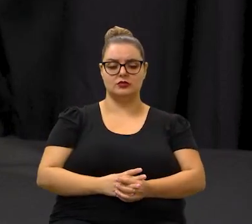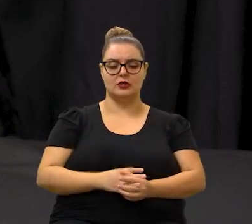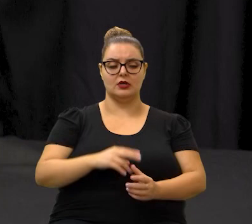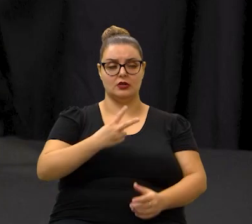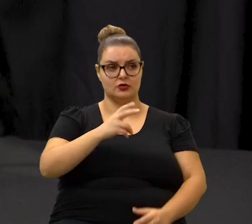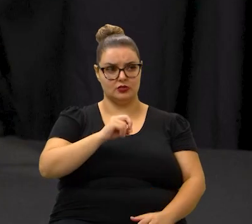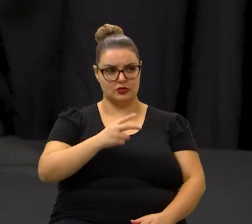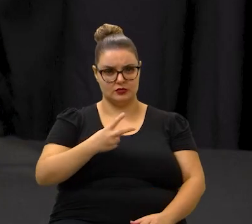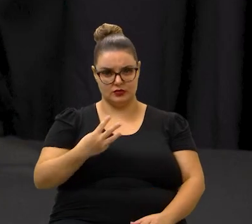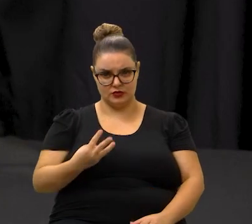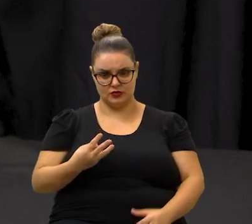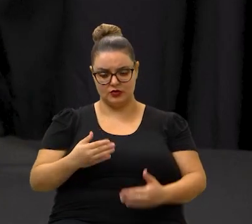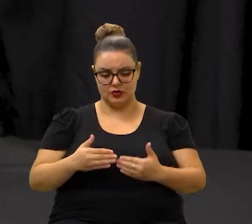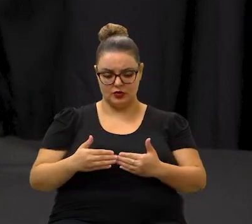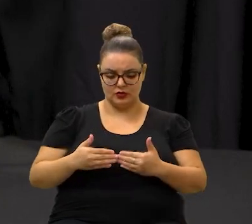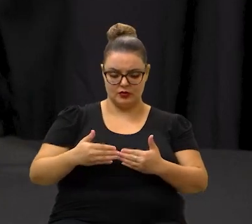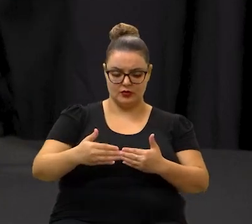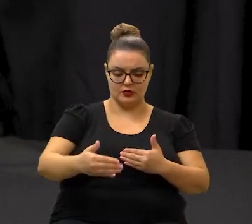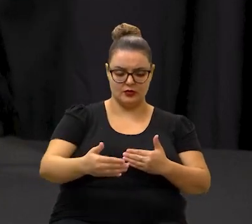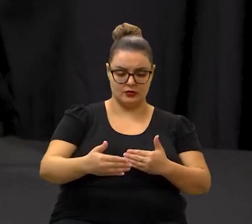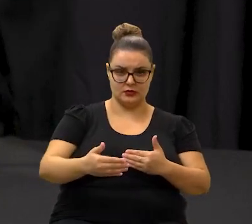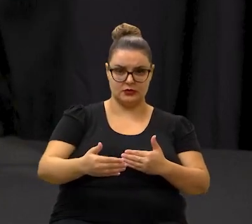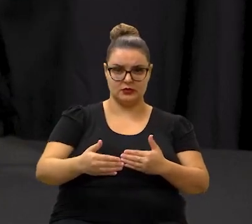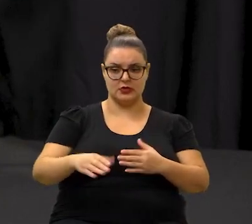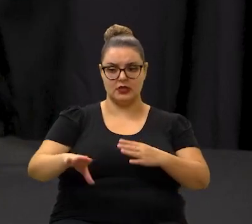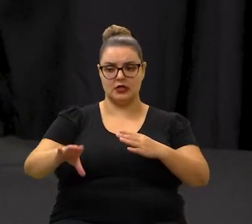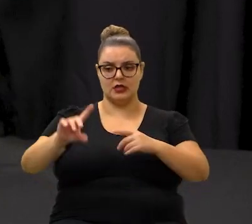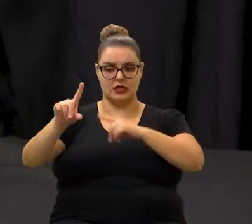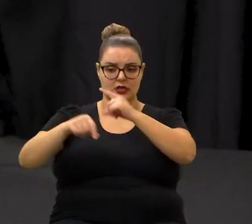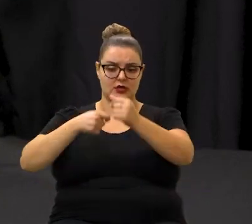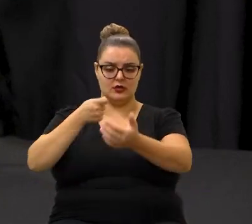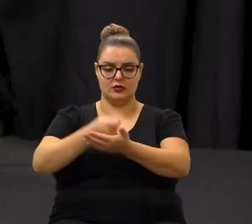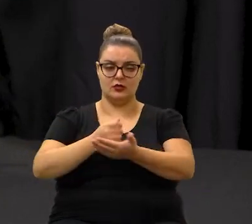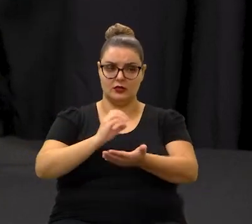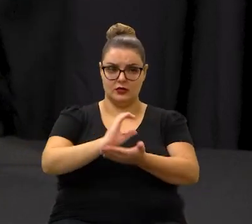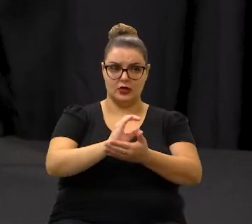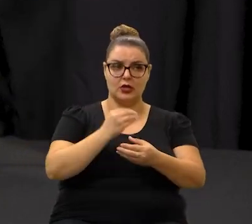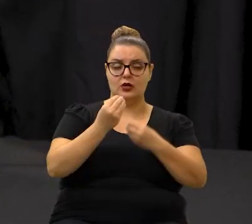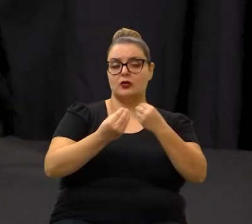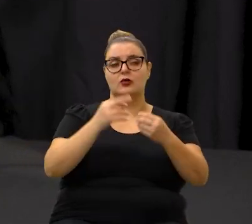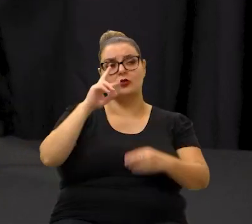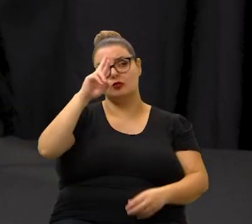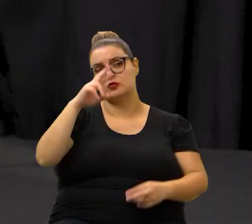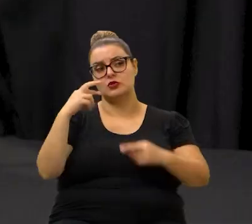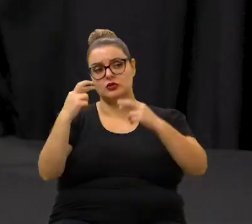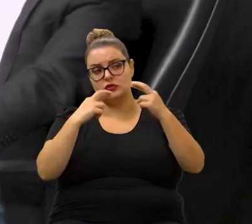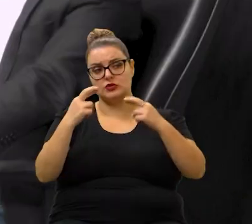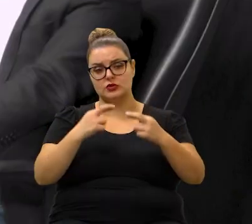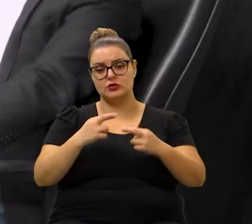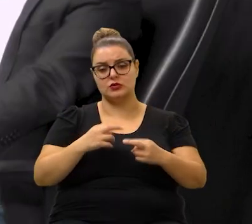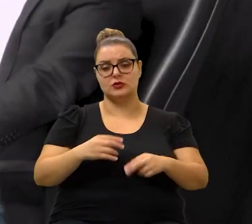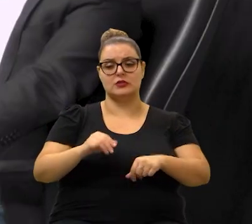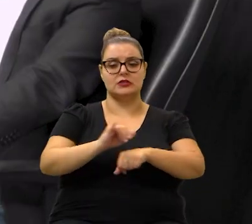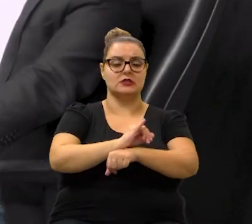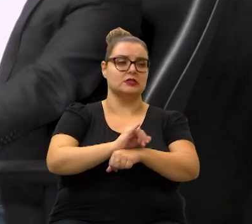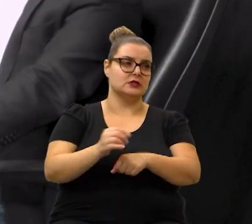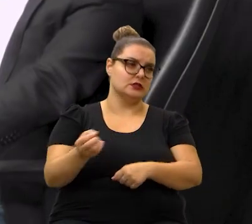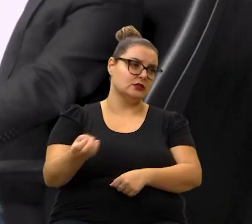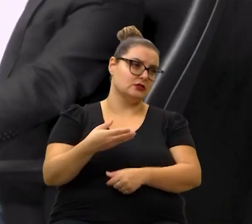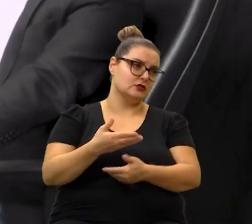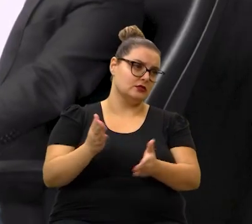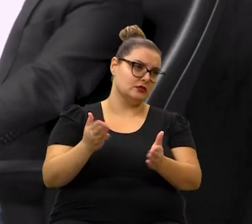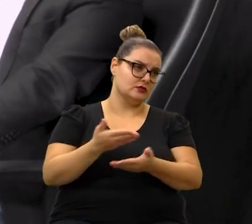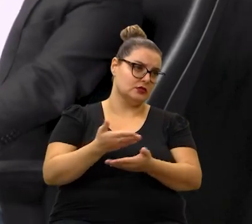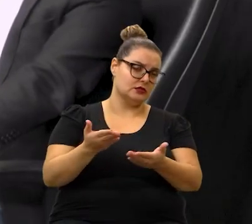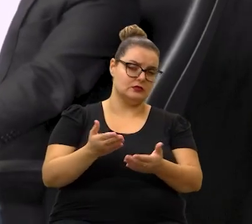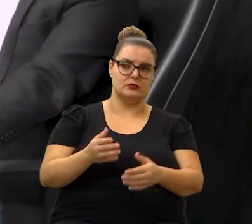de 2023 a câmara teve a emenda impositiva Como que o senhor Analisa essa nova ferramenta à disposição de